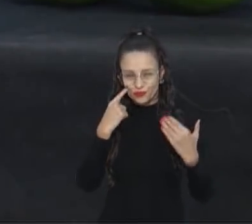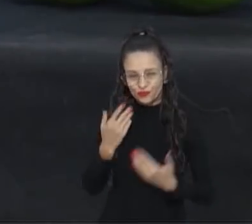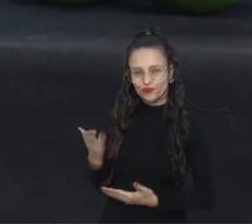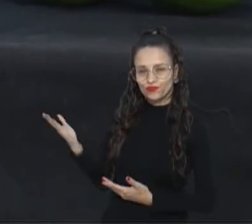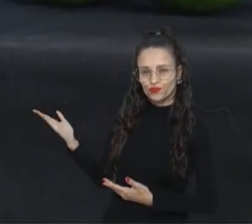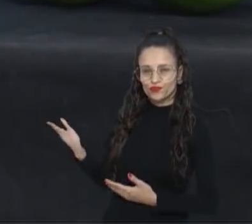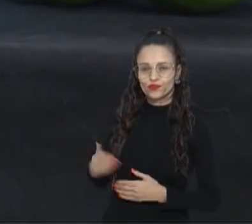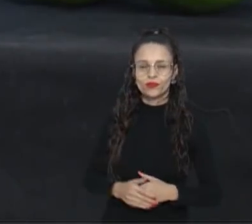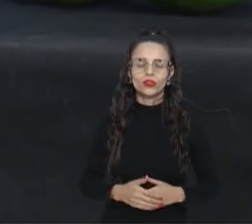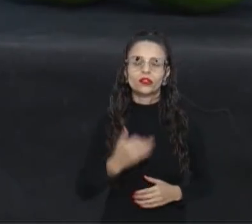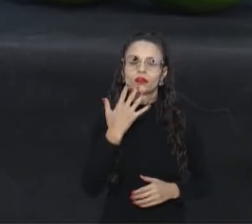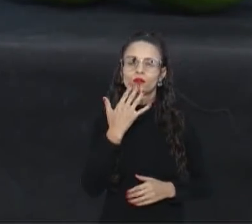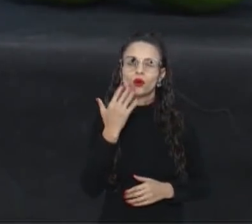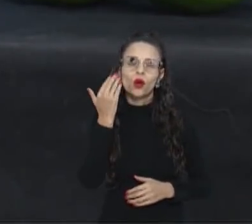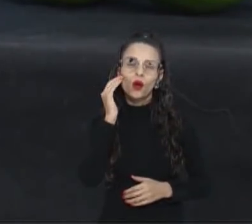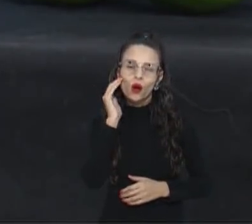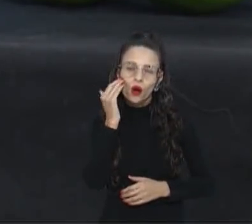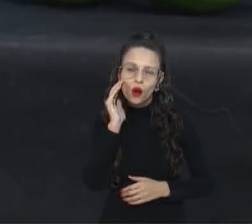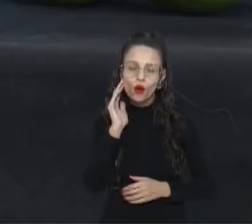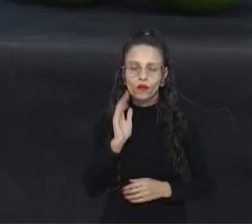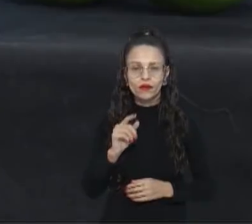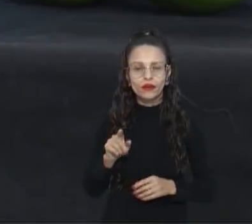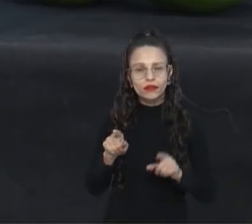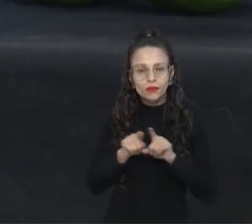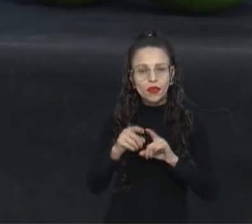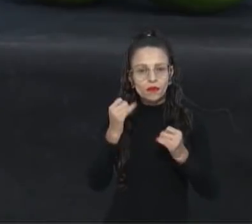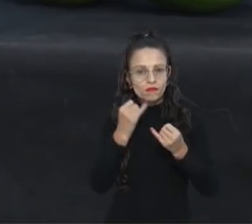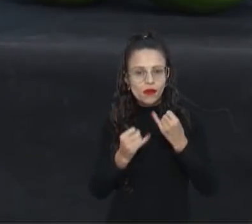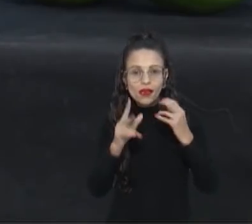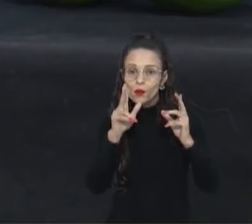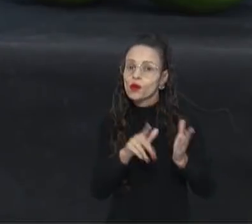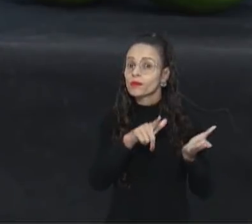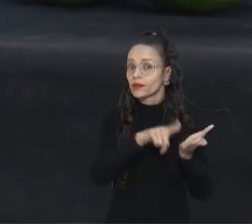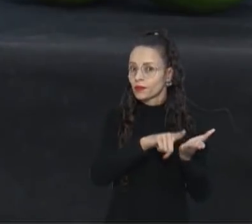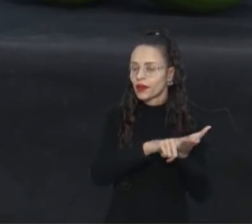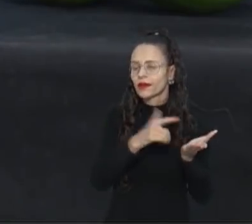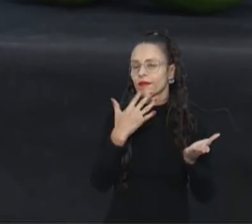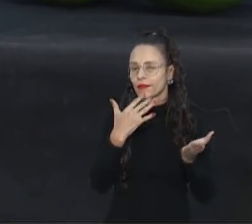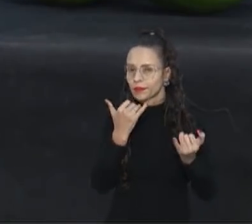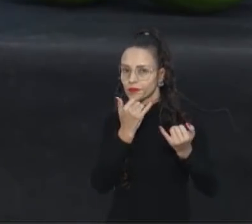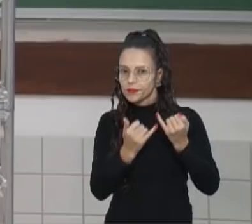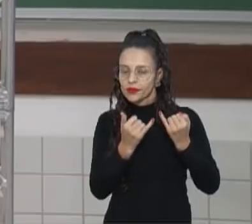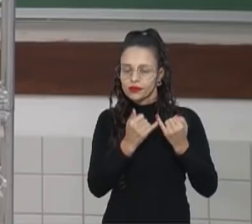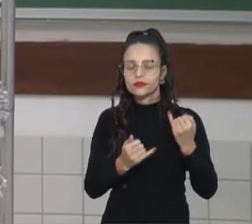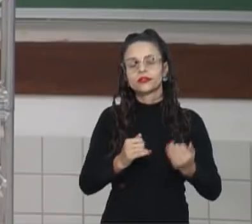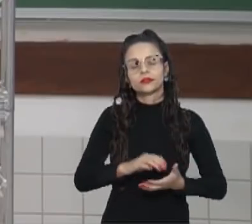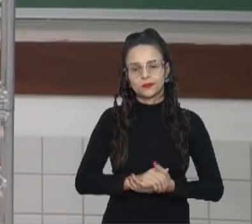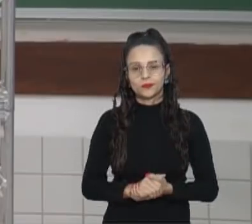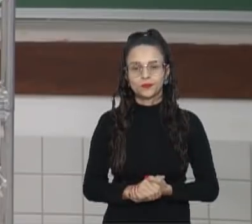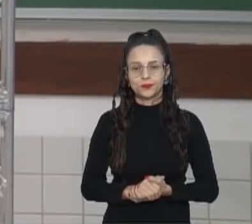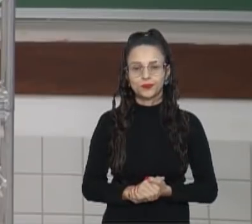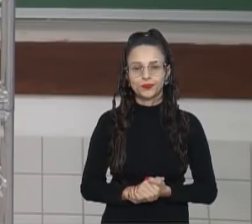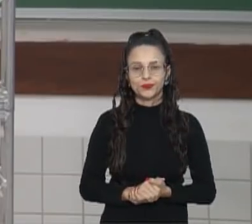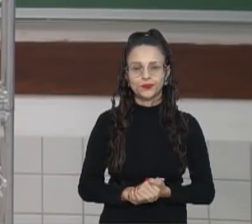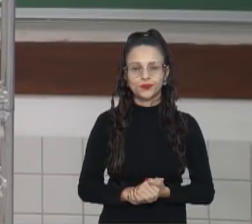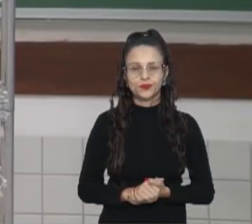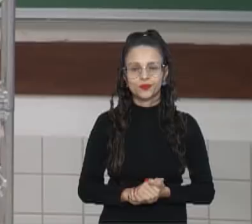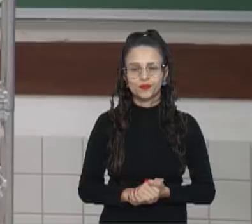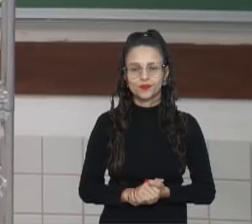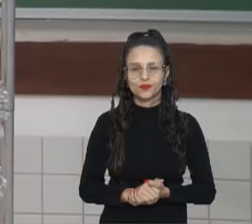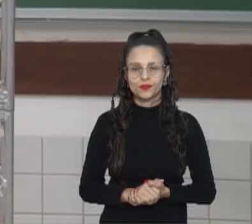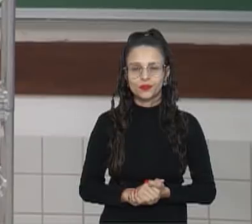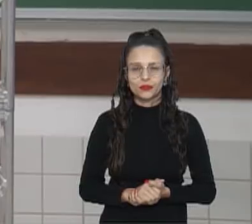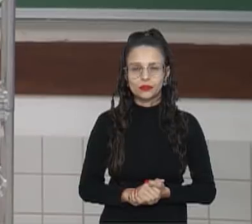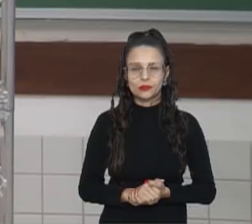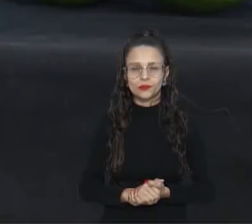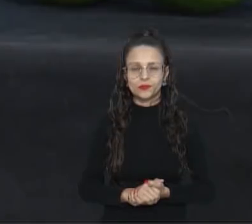cor um pouco rosada, né? Lembra até inclusive a cor do papel do tornassol. Vamos colocar aqui no tubo de ensaio para ficar bonitinha a